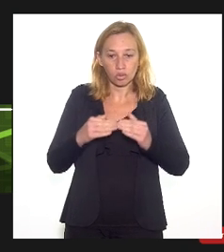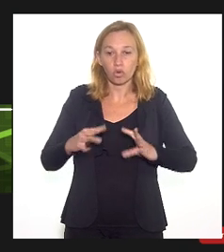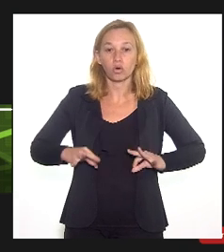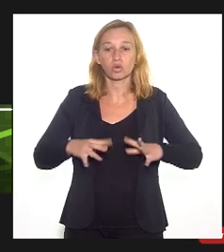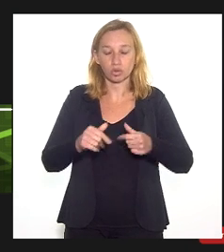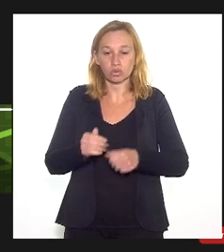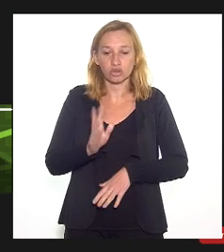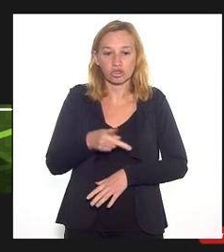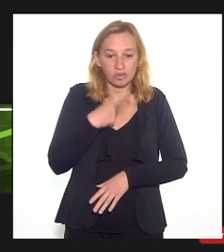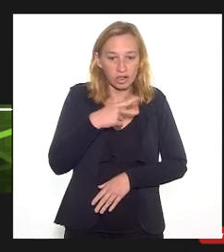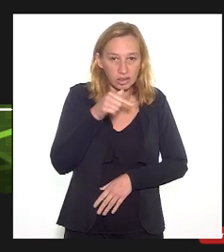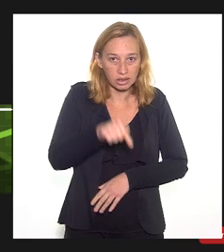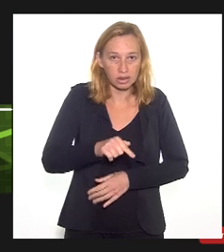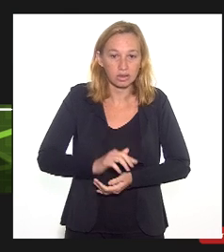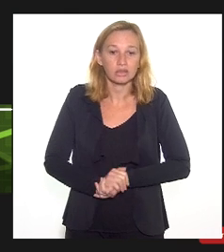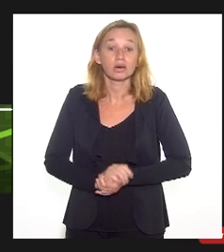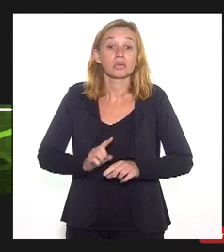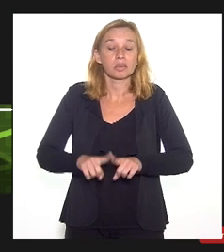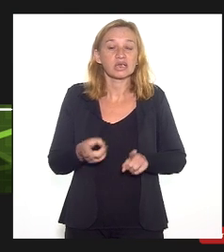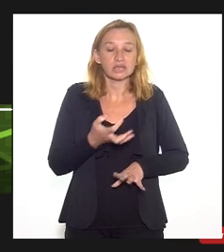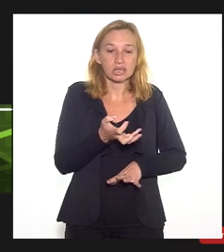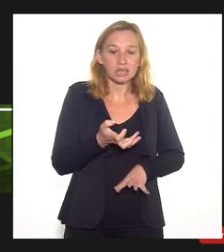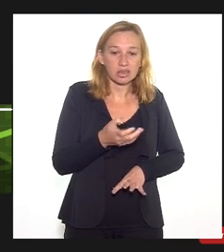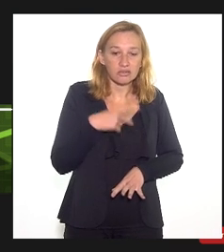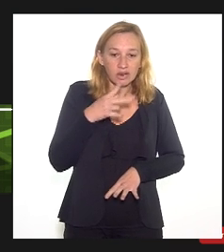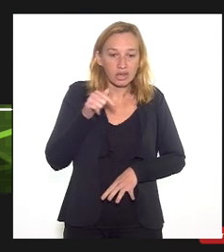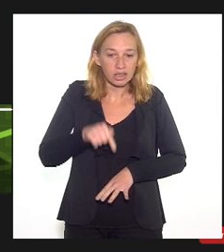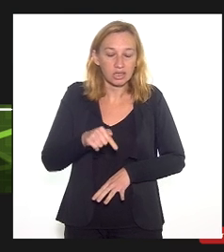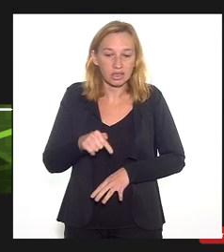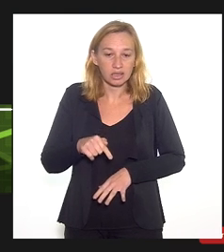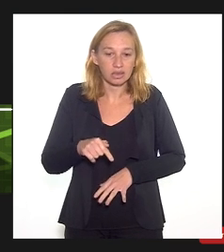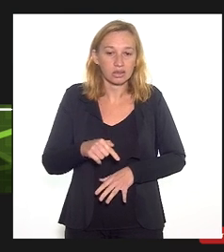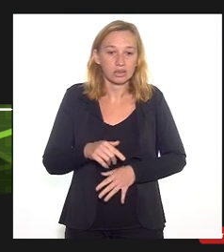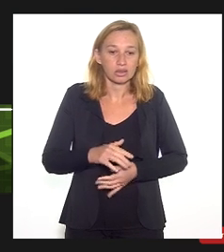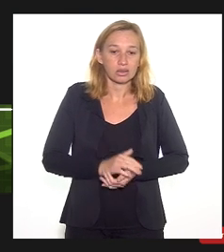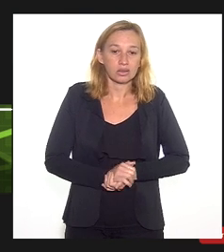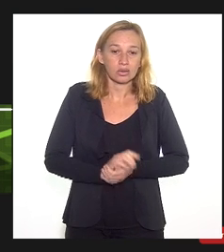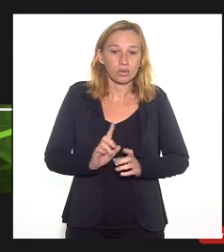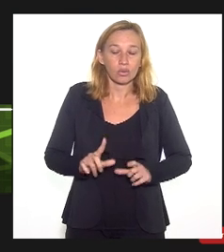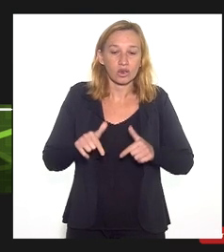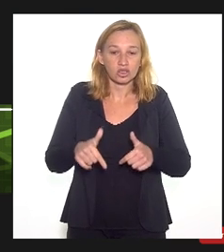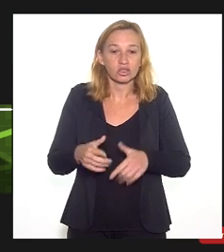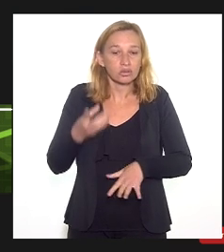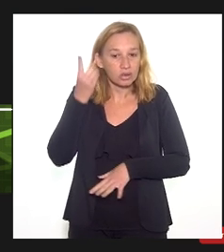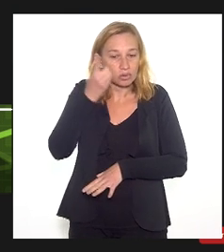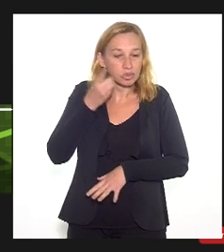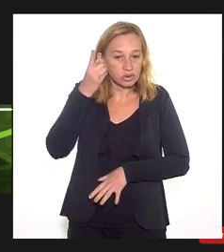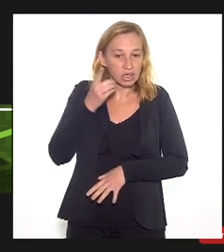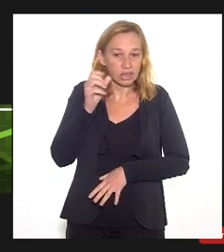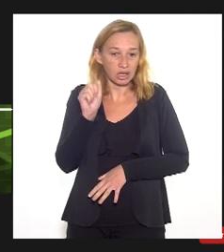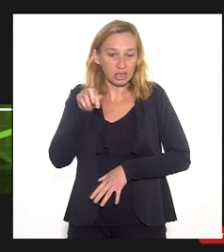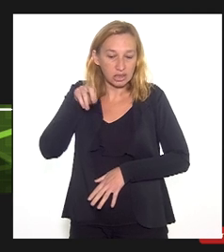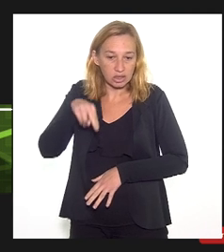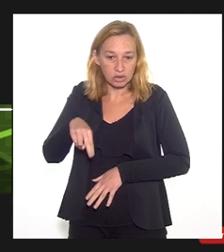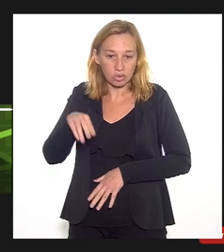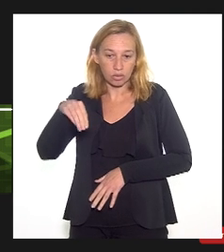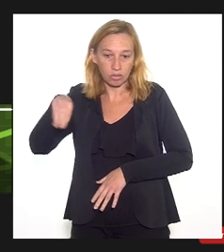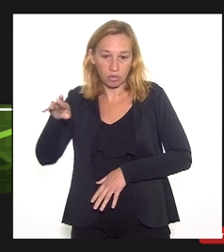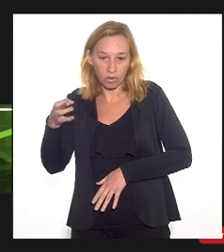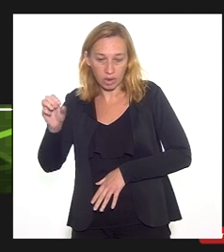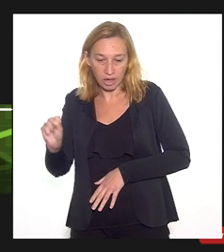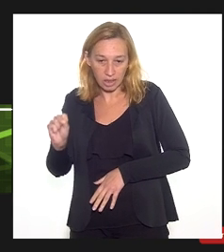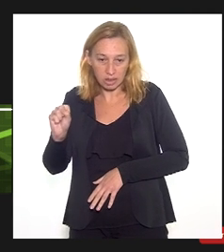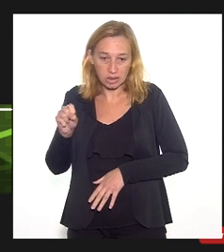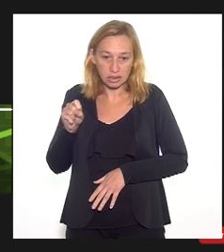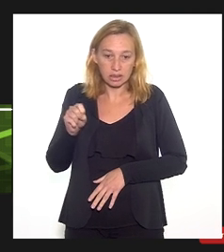colocações que foram colocadas aqui mas queria trazer aqui o repúdio a atitude aí do deputado Anderson Moraes que é do PSL do Rio